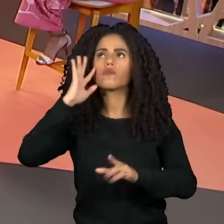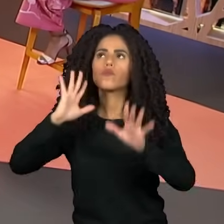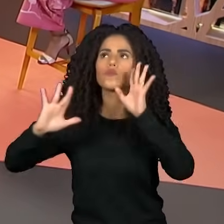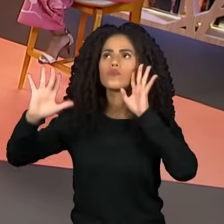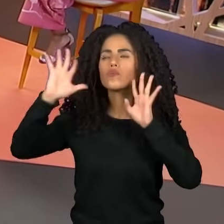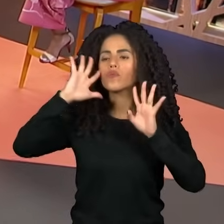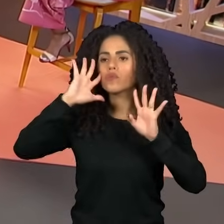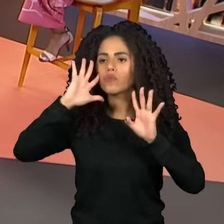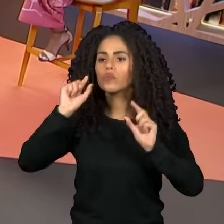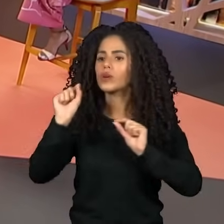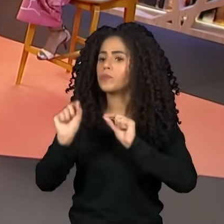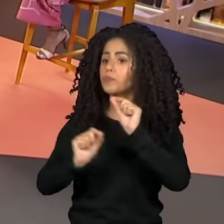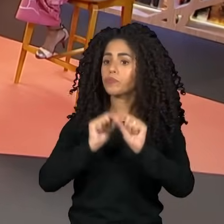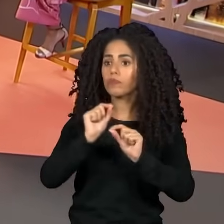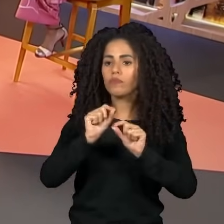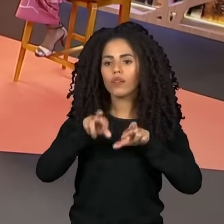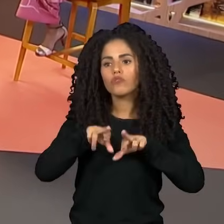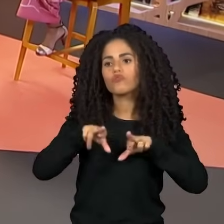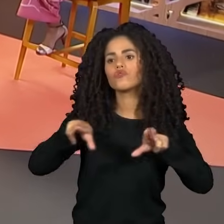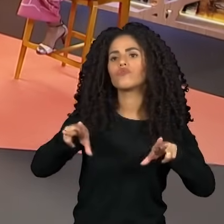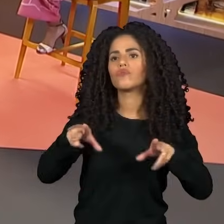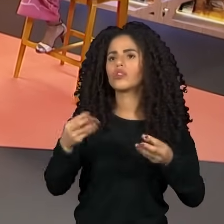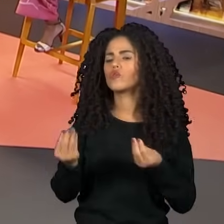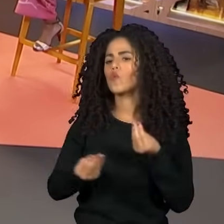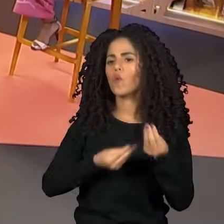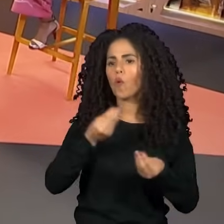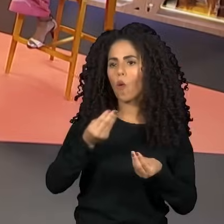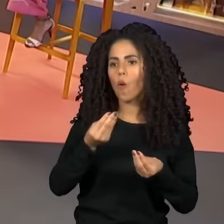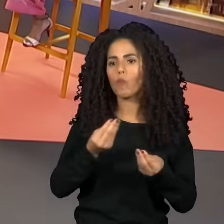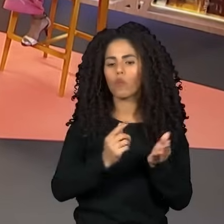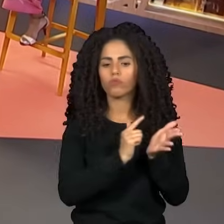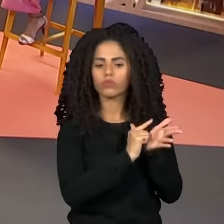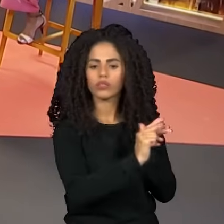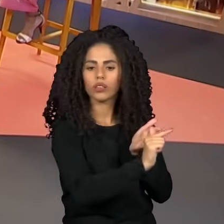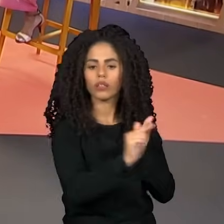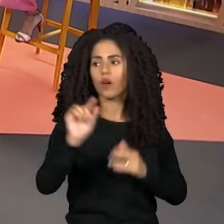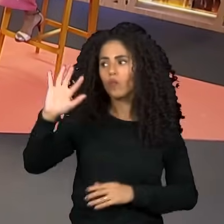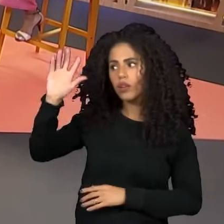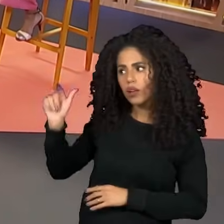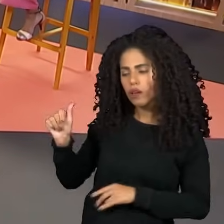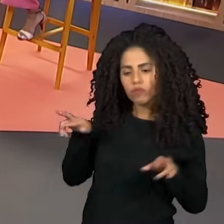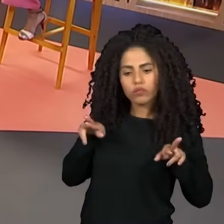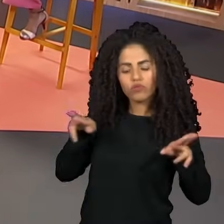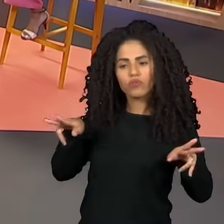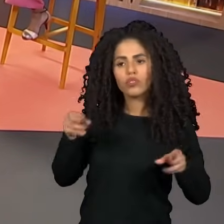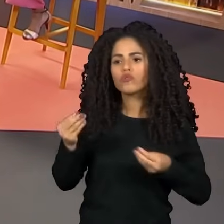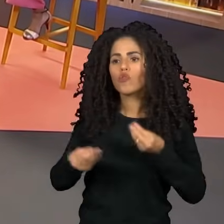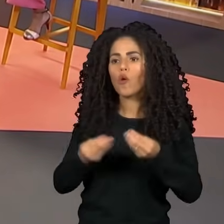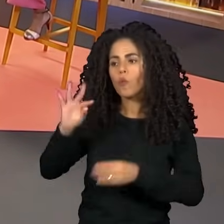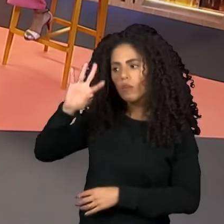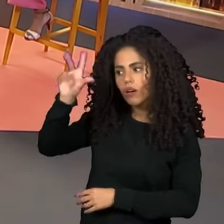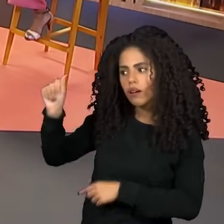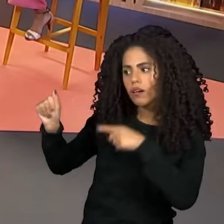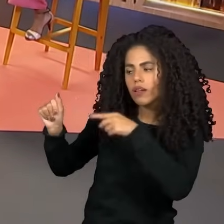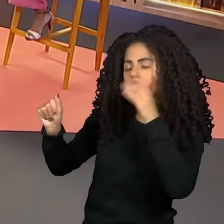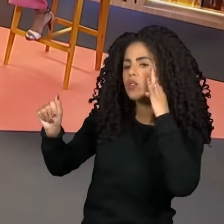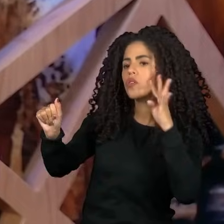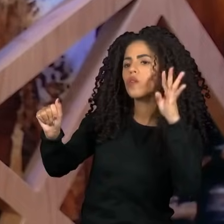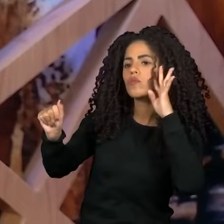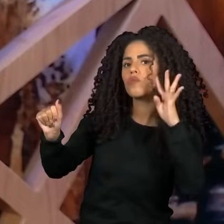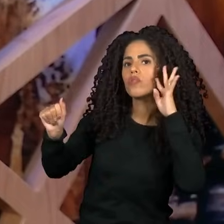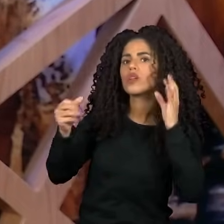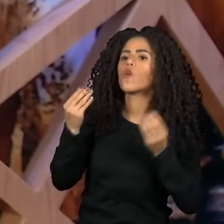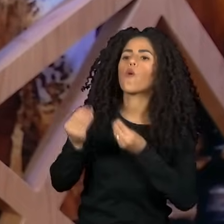é justamente porque essa dicotomia, né, entre sentir e razão, na filosofia africana ela não existe. Nas